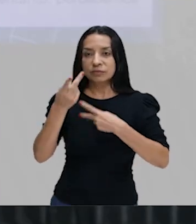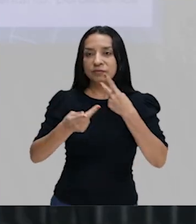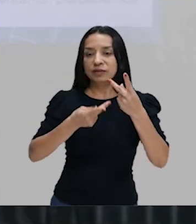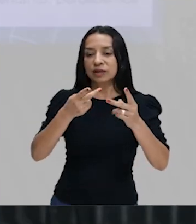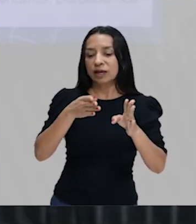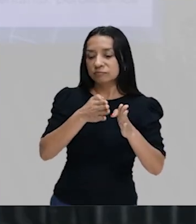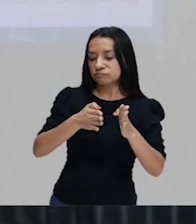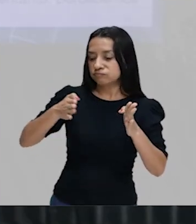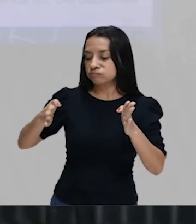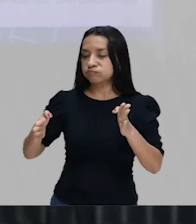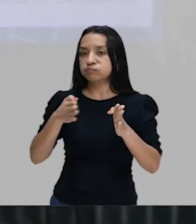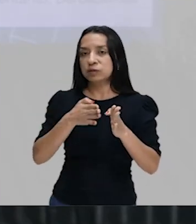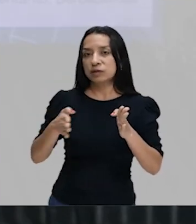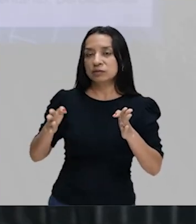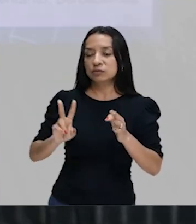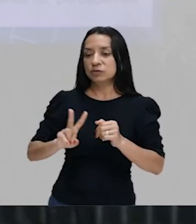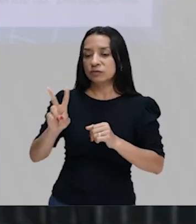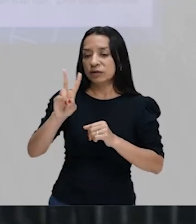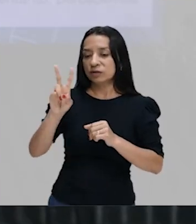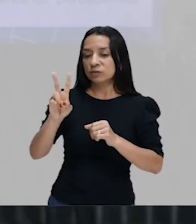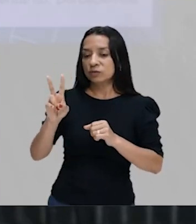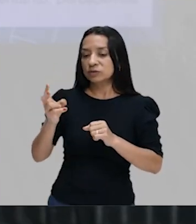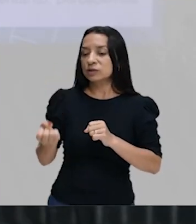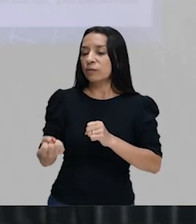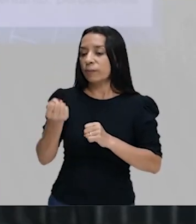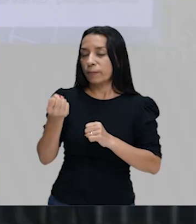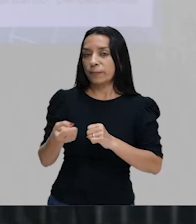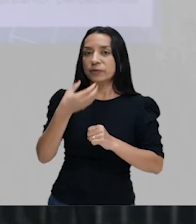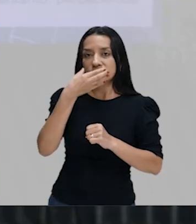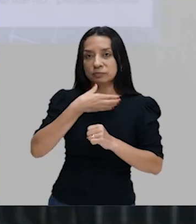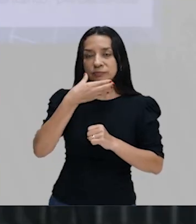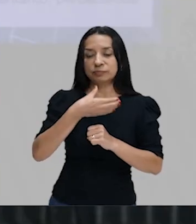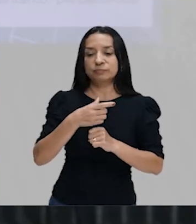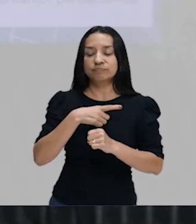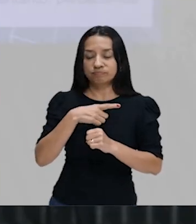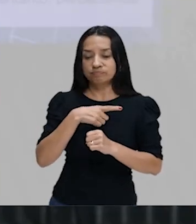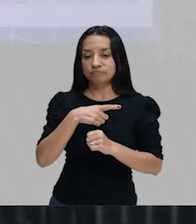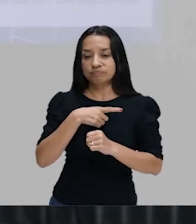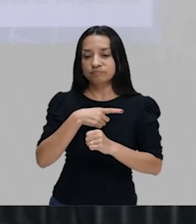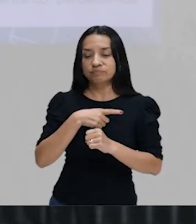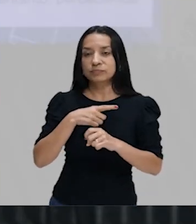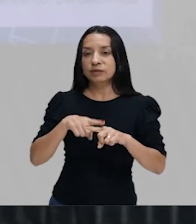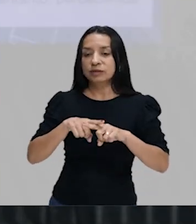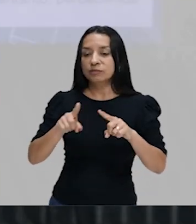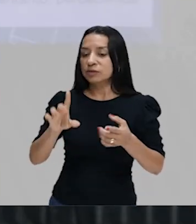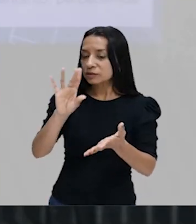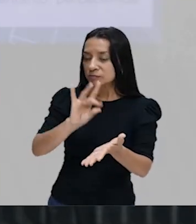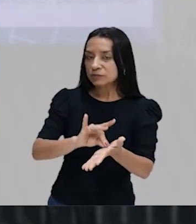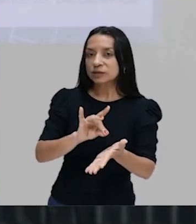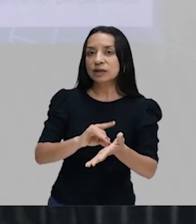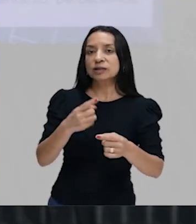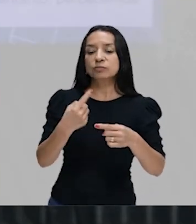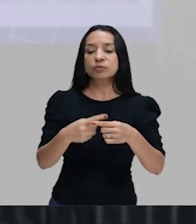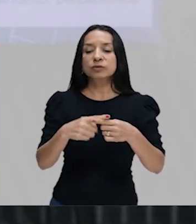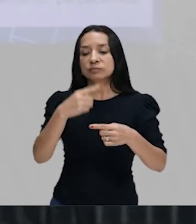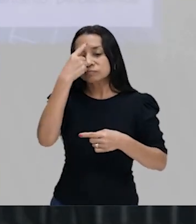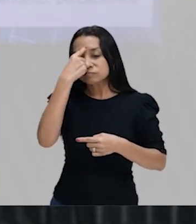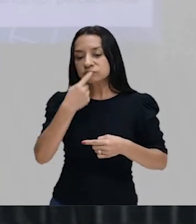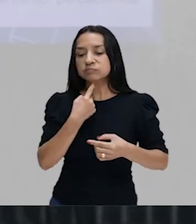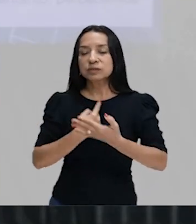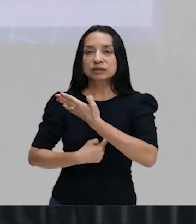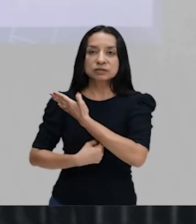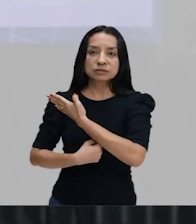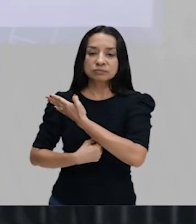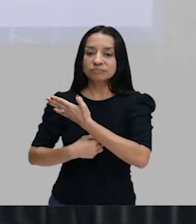valores, né, no caso, que esse peso da maçã está. Mas exatamente por conta aqui dessa imagem, a gente não